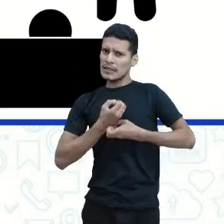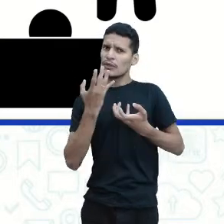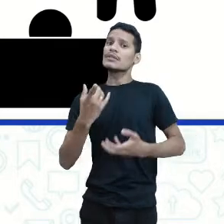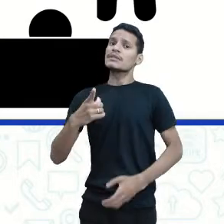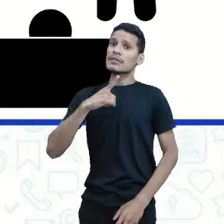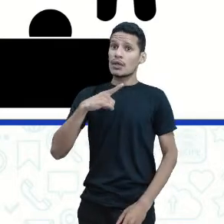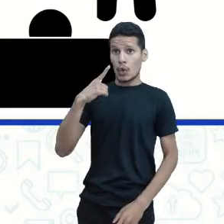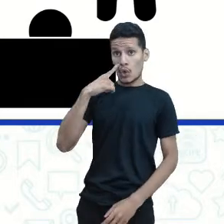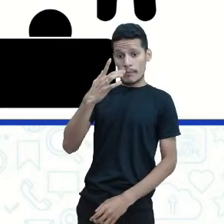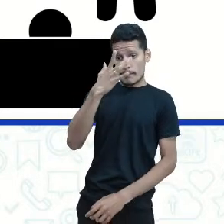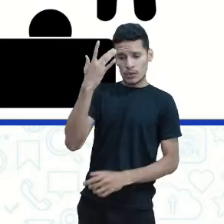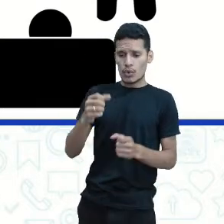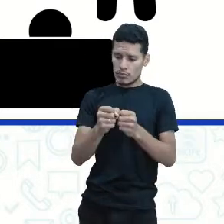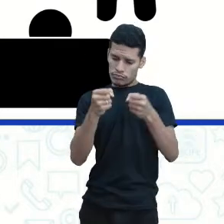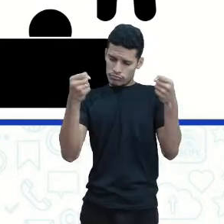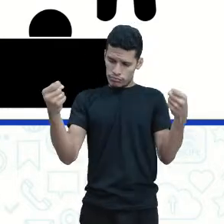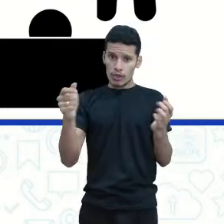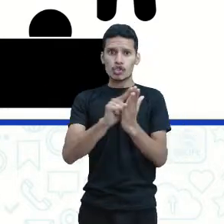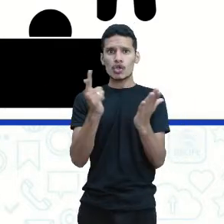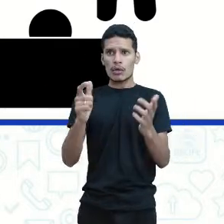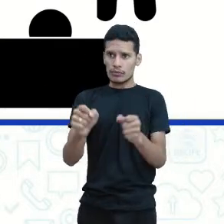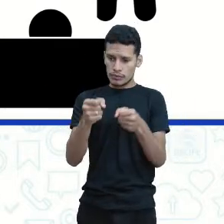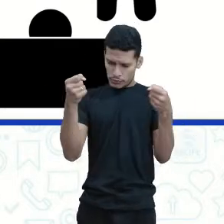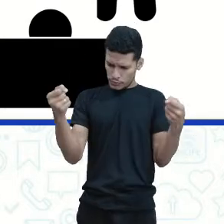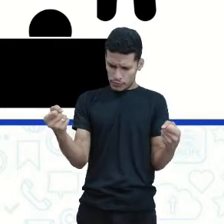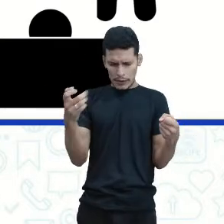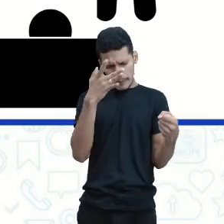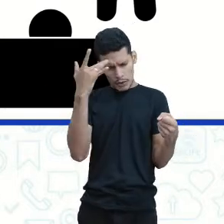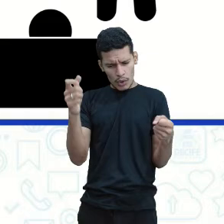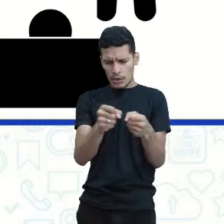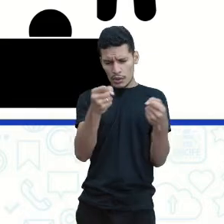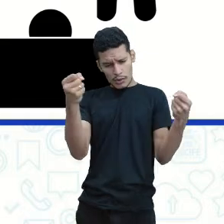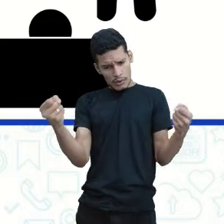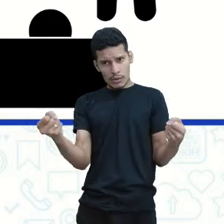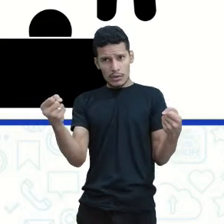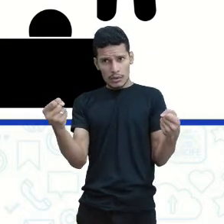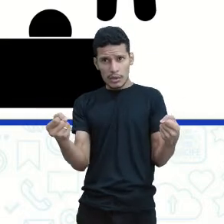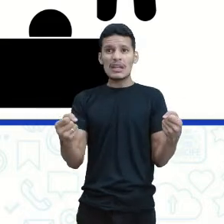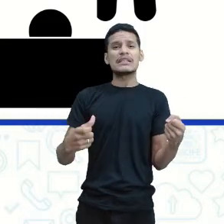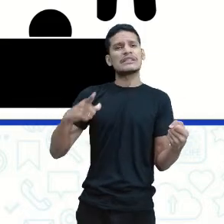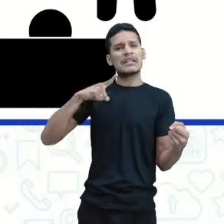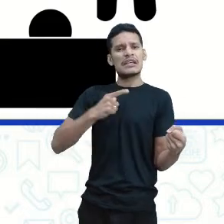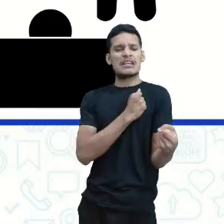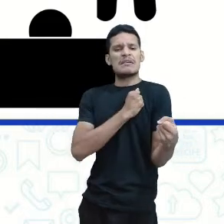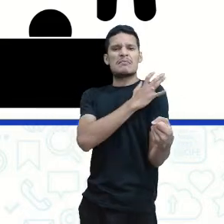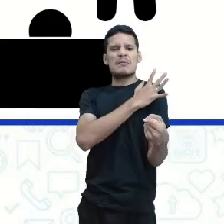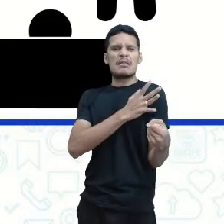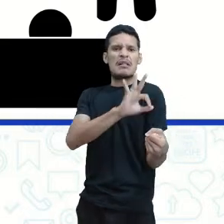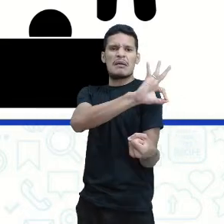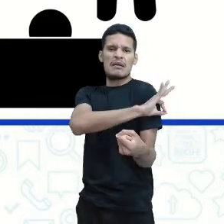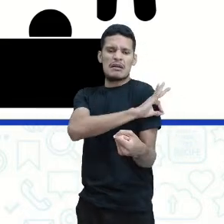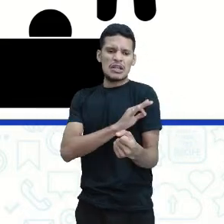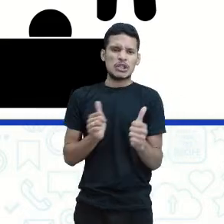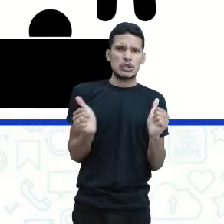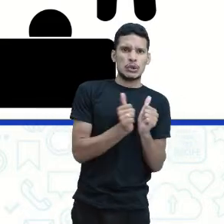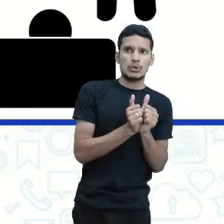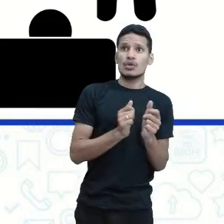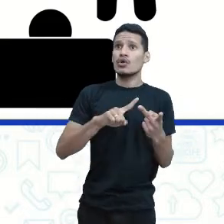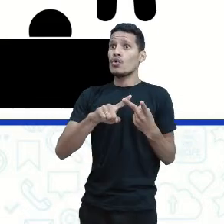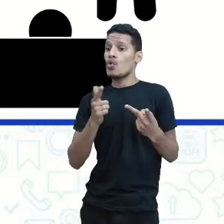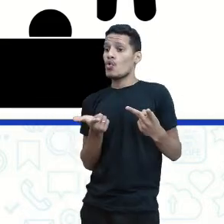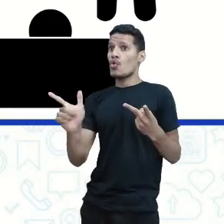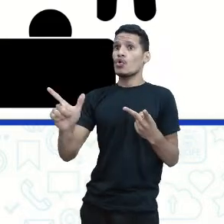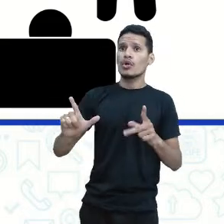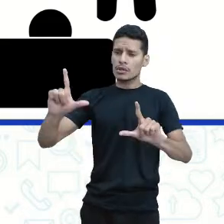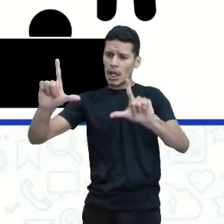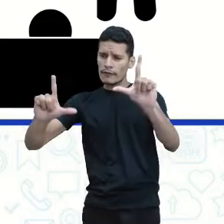sujeito lendo o jornal aí, né? Eu trouxe duas figurinhas. Uma, o sujeito está lendo o jornal com um militar aqui ao lado e o outro assistindo a televisão com um